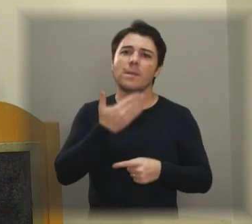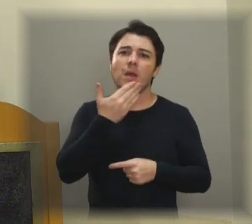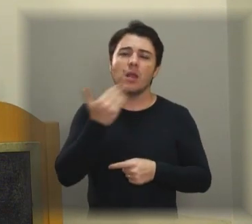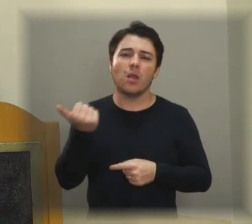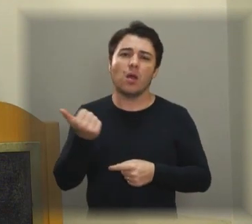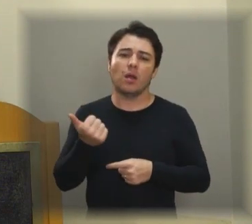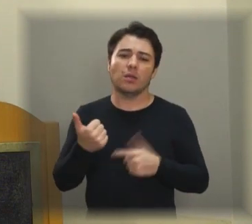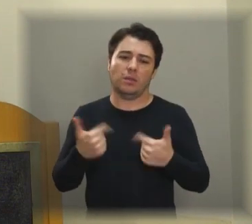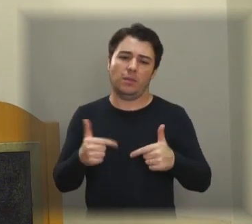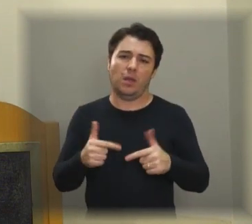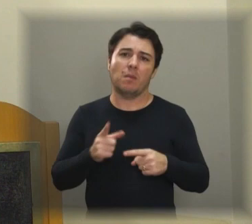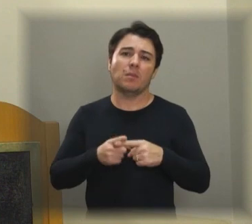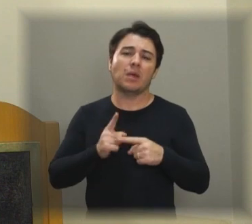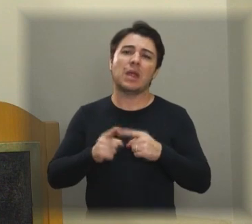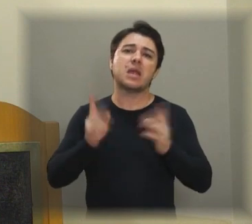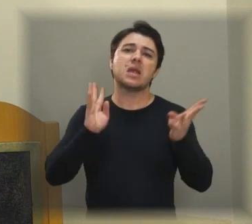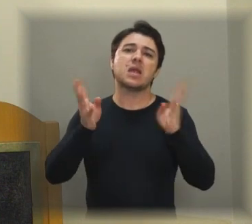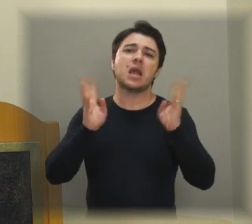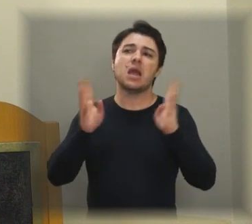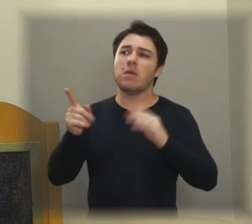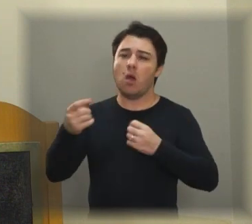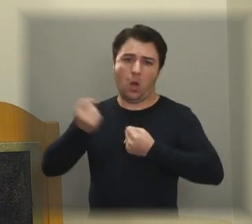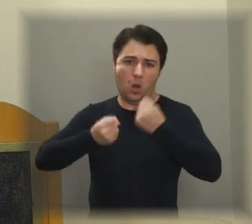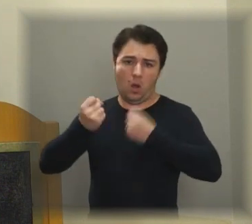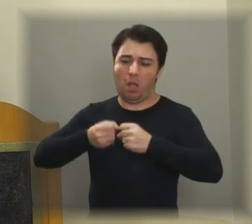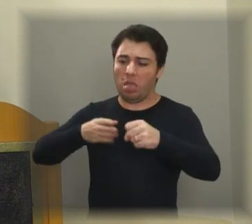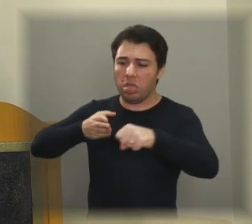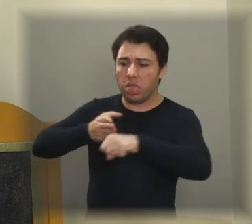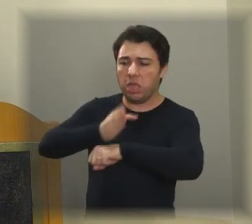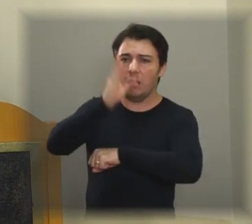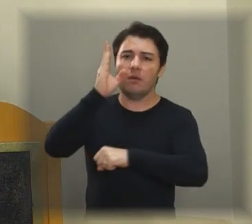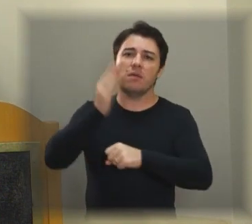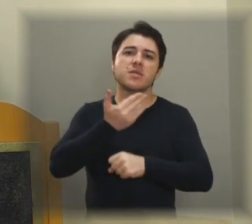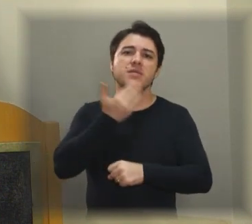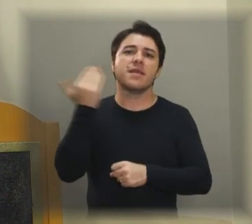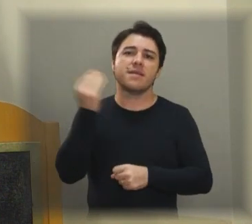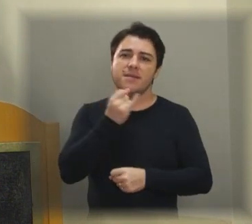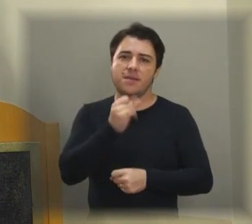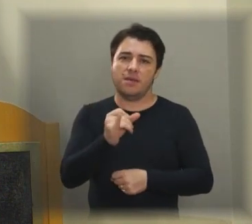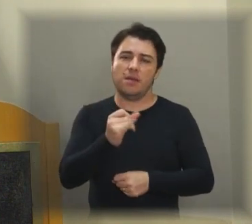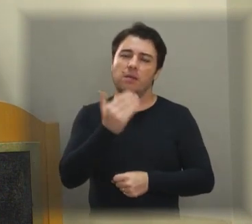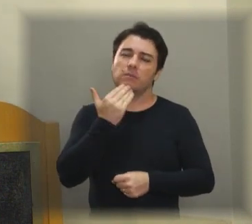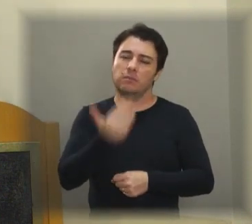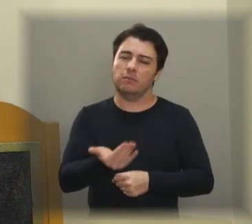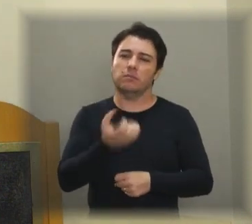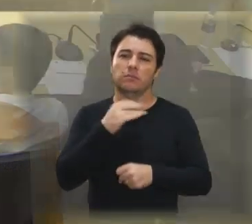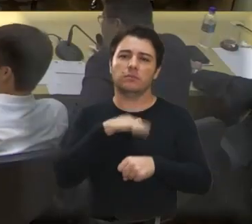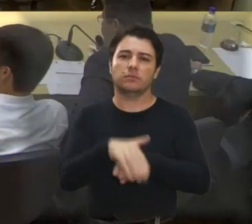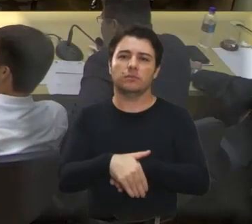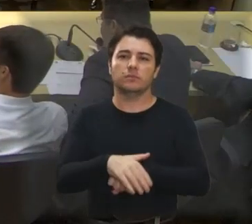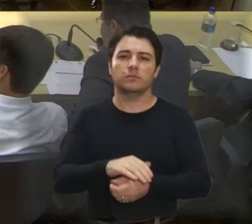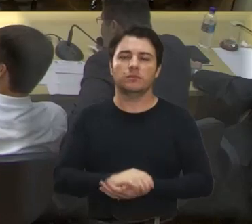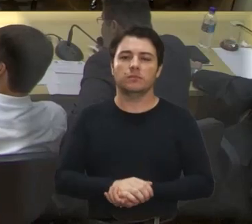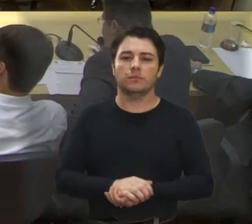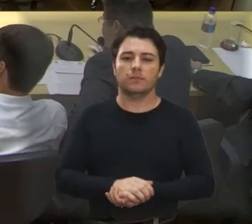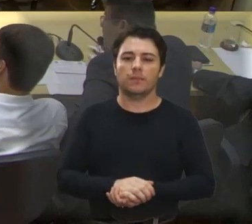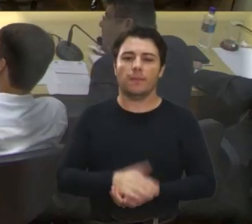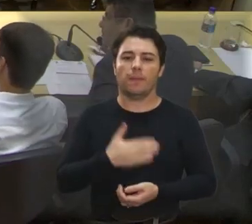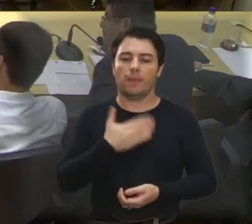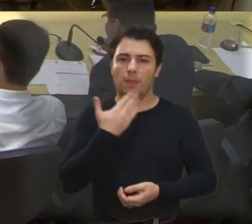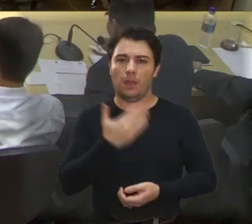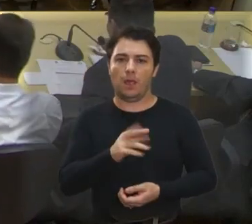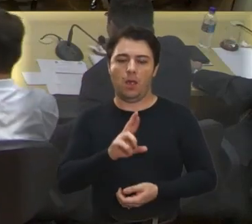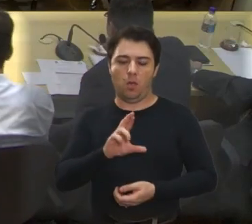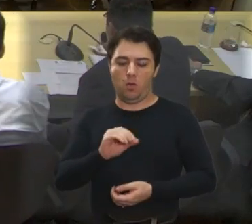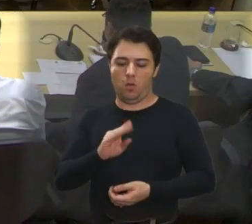tanta a cidade passa um Caminhão leva a fiação todo mundo fica sem energia tá obrigado boa noite e obrigado